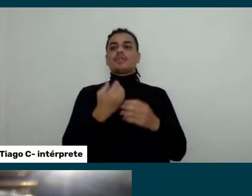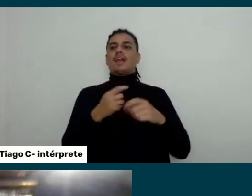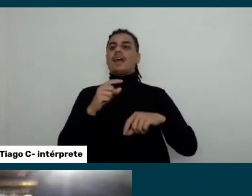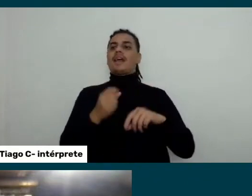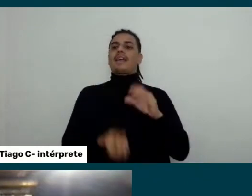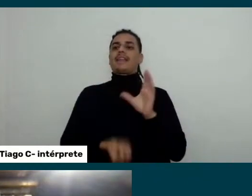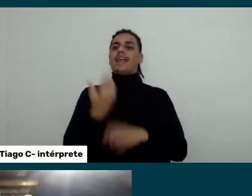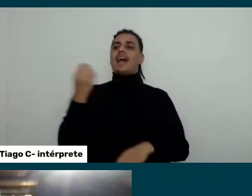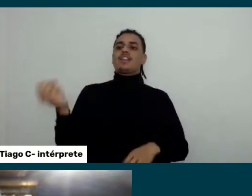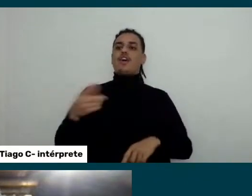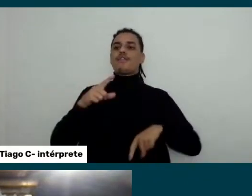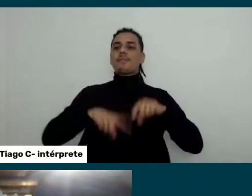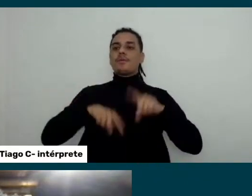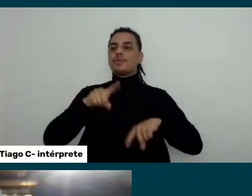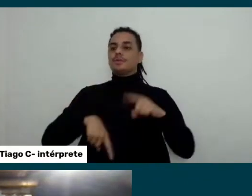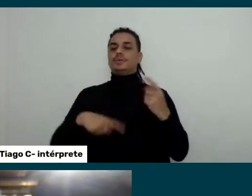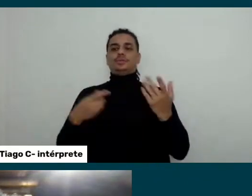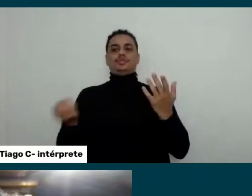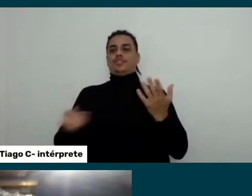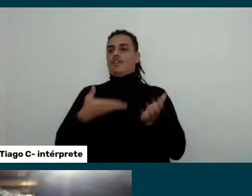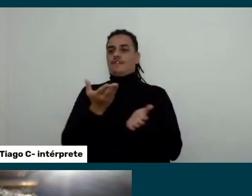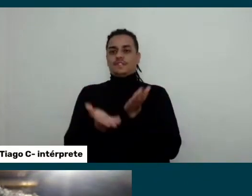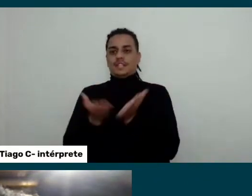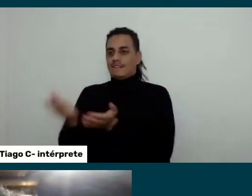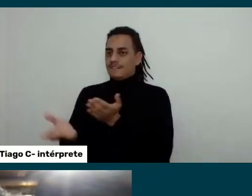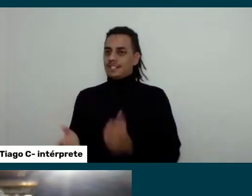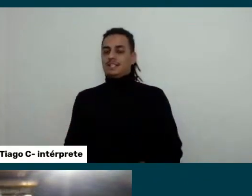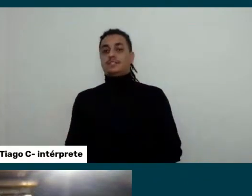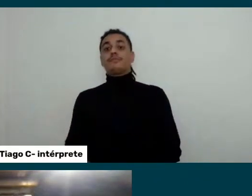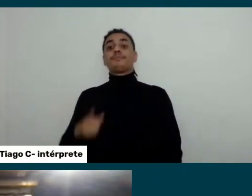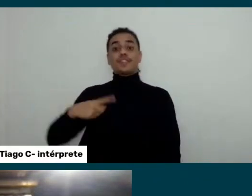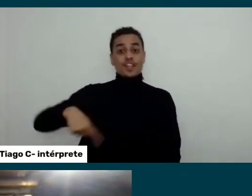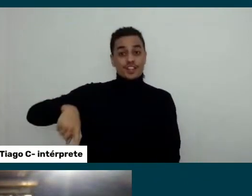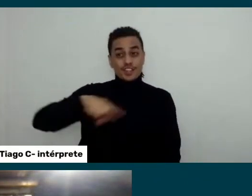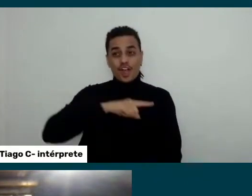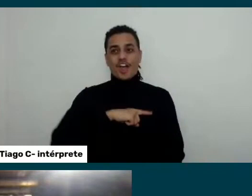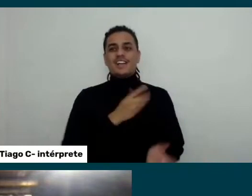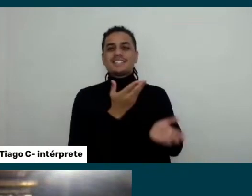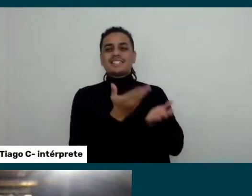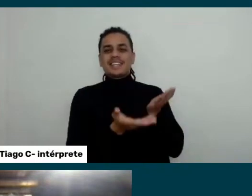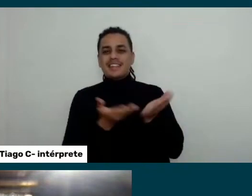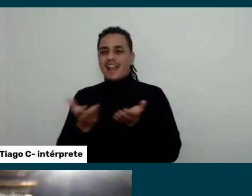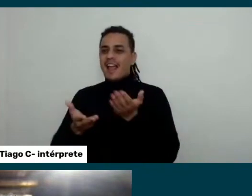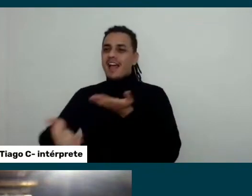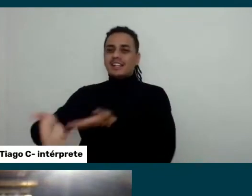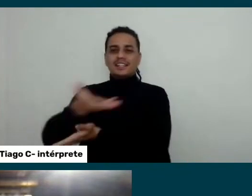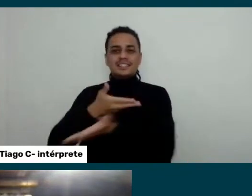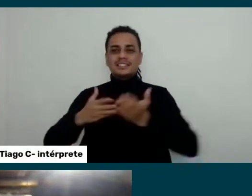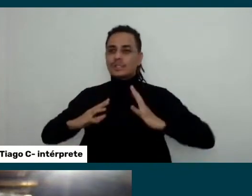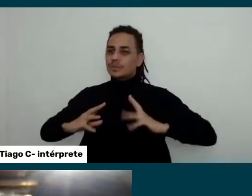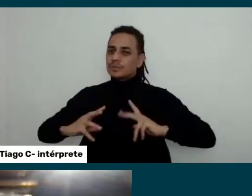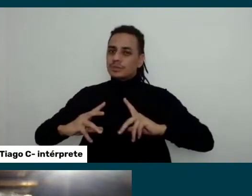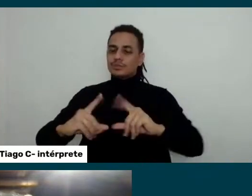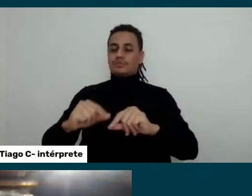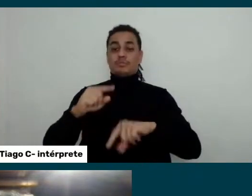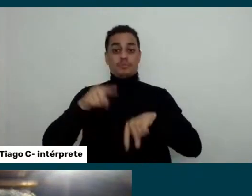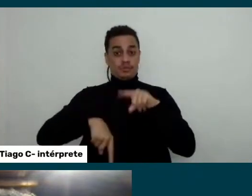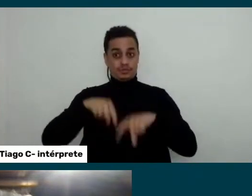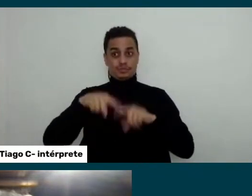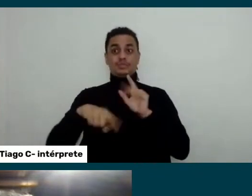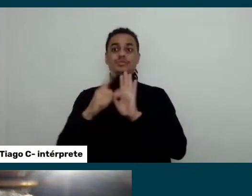serviço, enfim. Essa nossa interação constante com plataformas e dispositivos digitais, que coletam muito